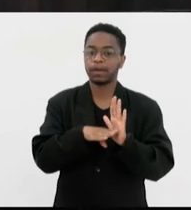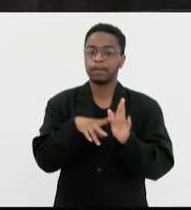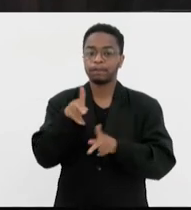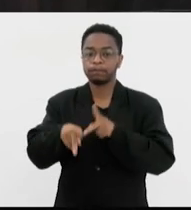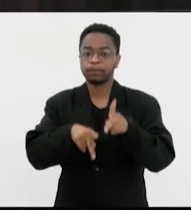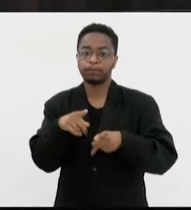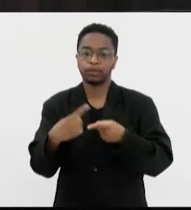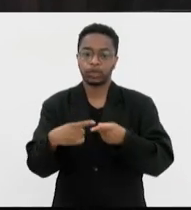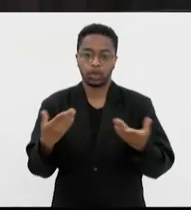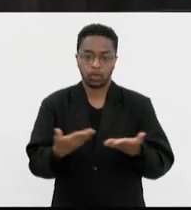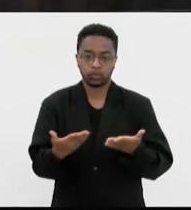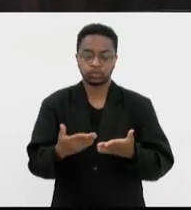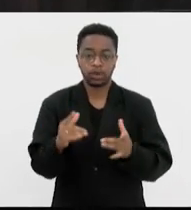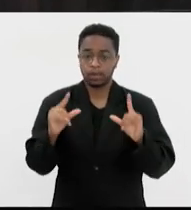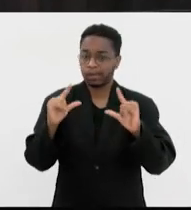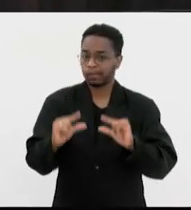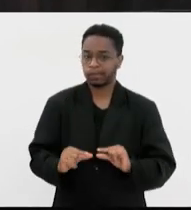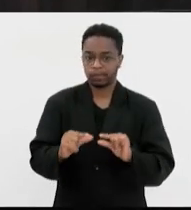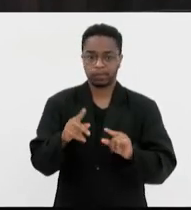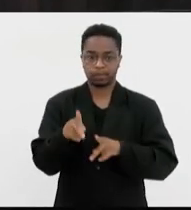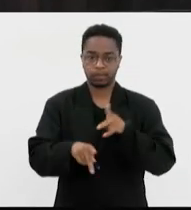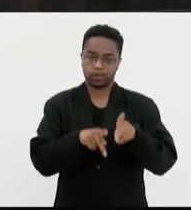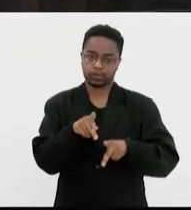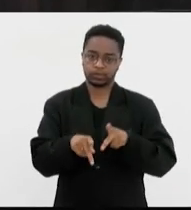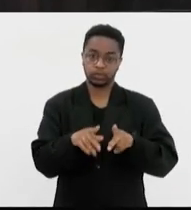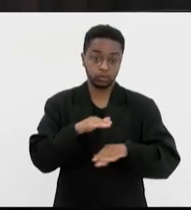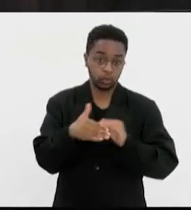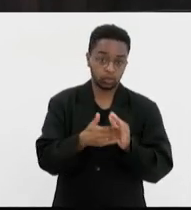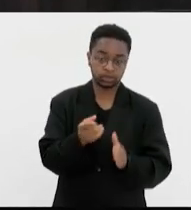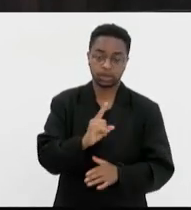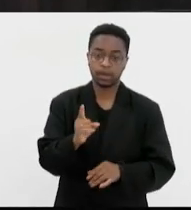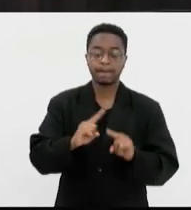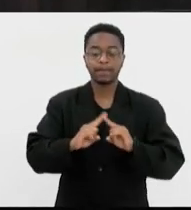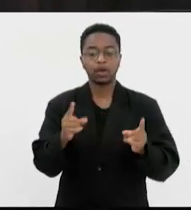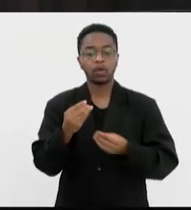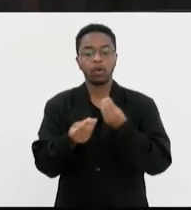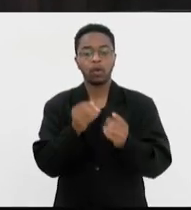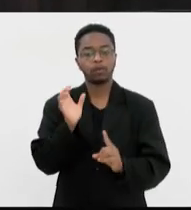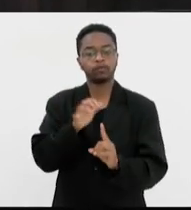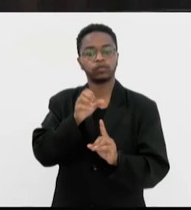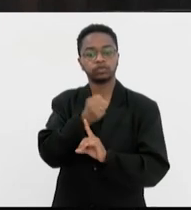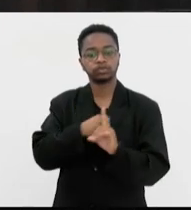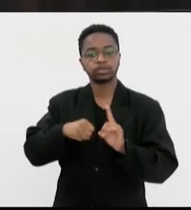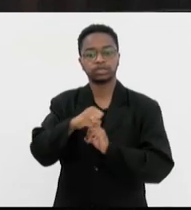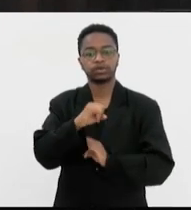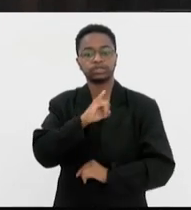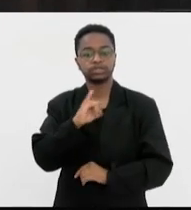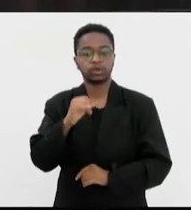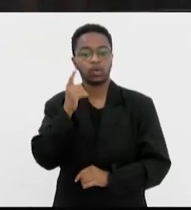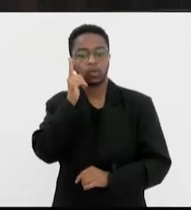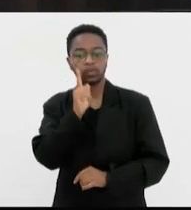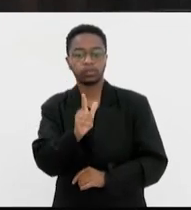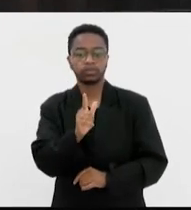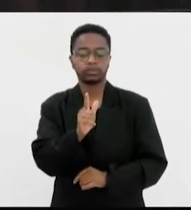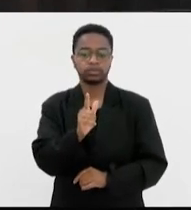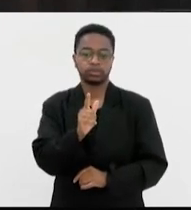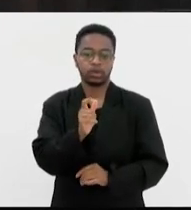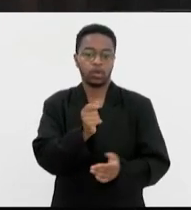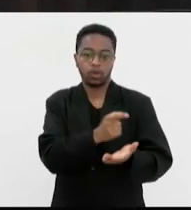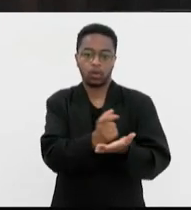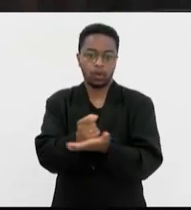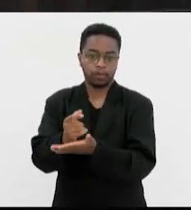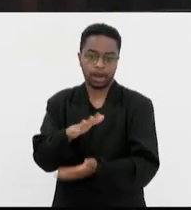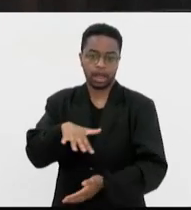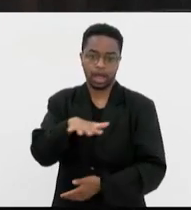uma pequena parcela da população, que não é toda, o impacto social do acesso à isenção do setor ótico não